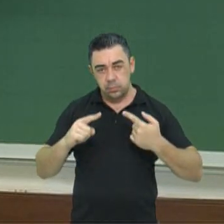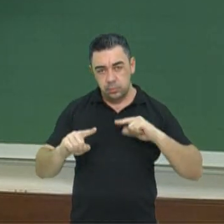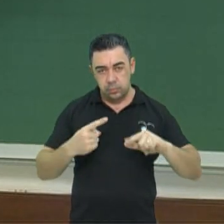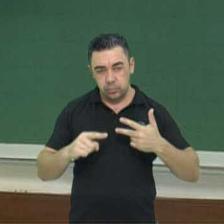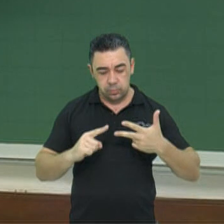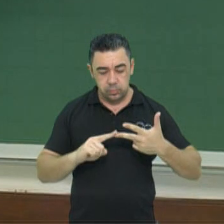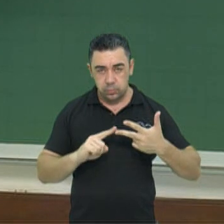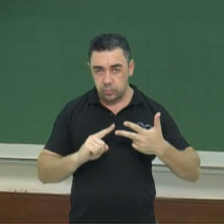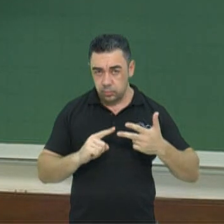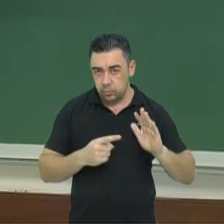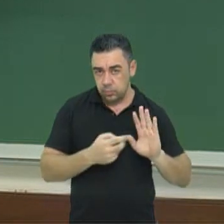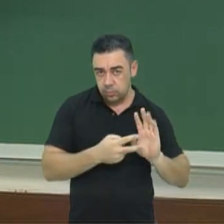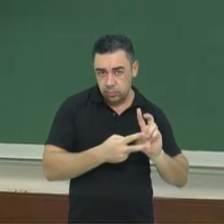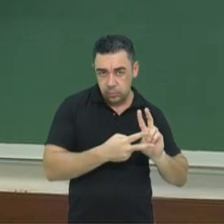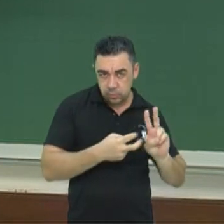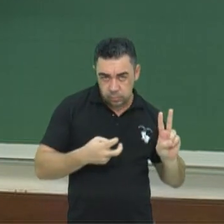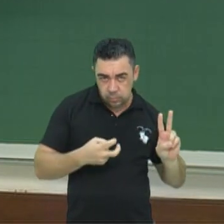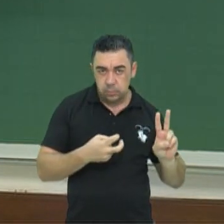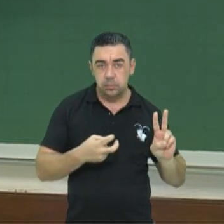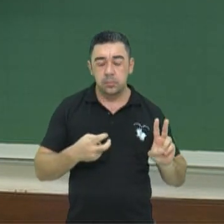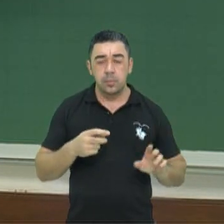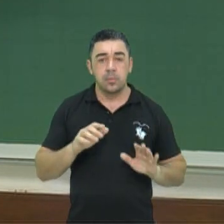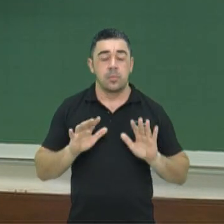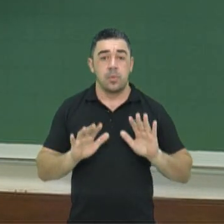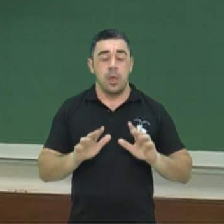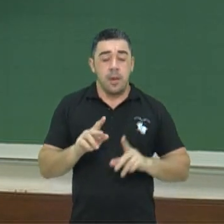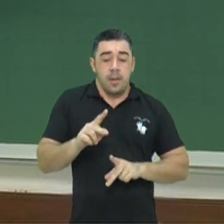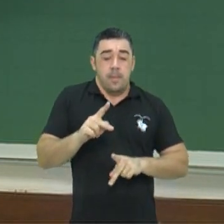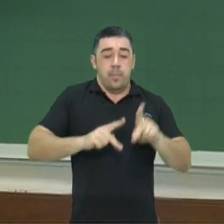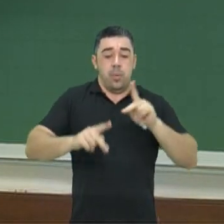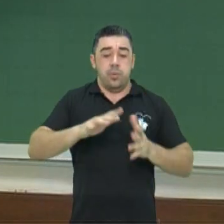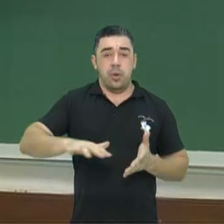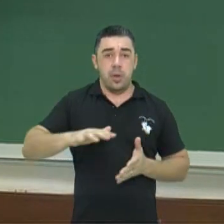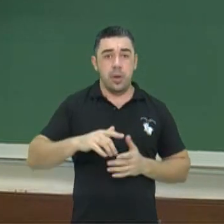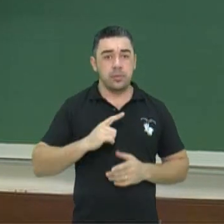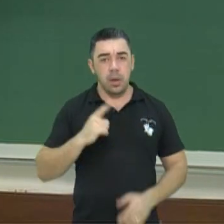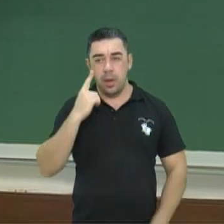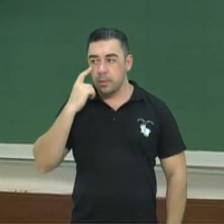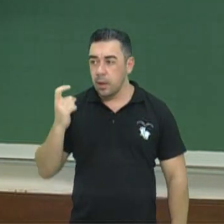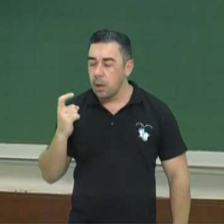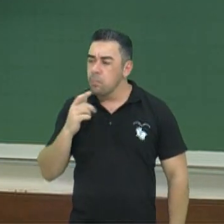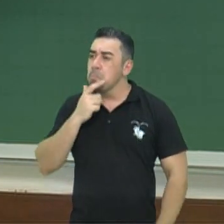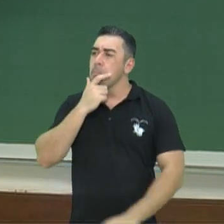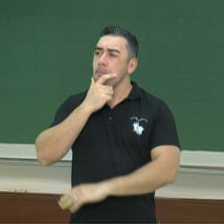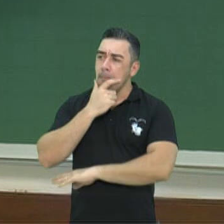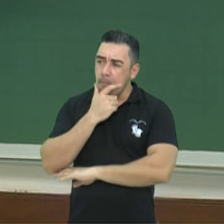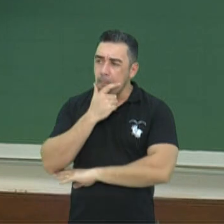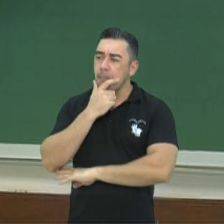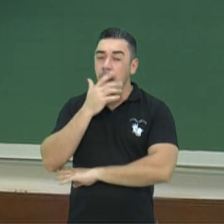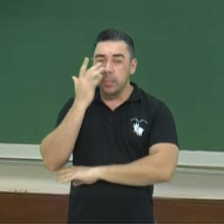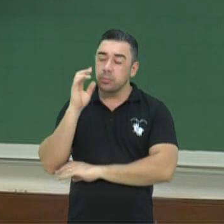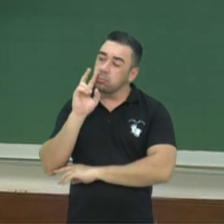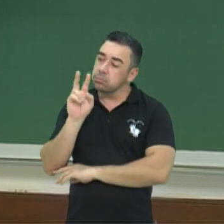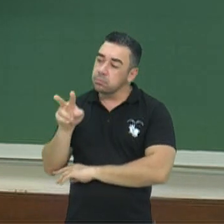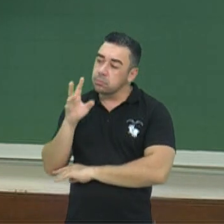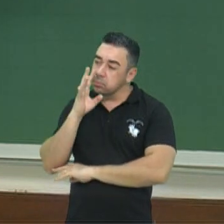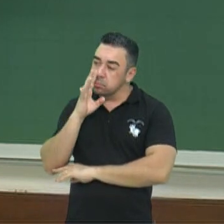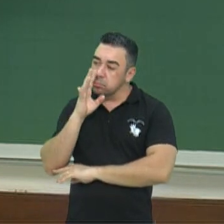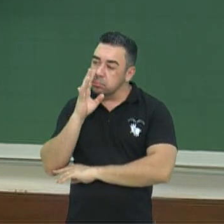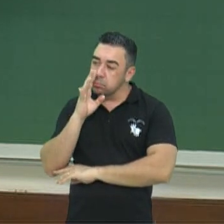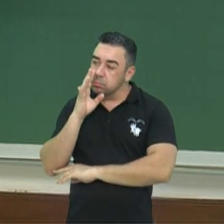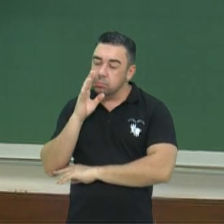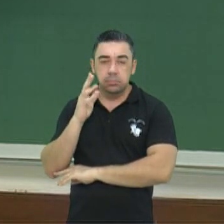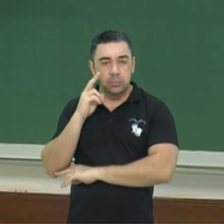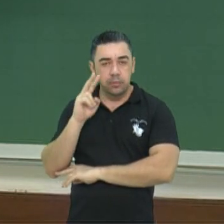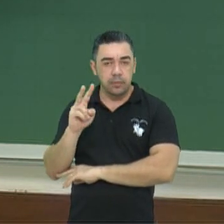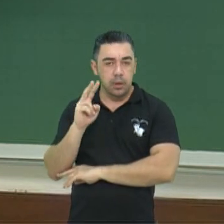sai daquele rótulo de música popular, muitas vezes, e chama atenção, porque é uma coisa que você nunca ouviu. Então, você vai lá, opa, o que